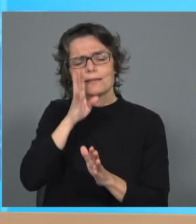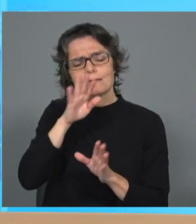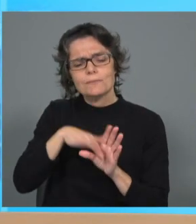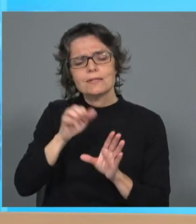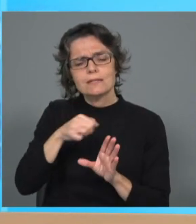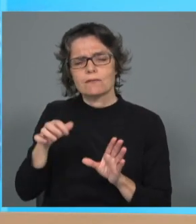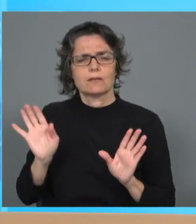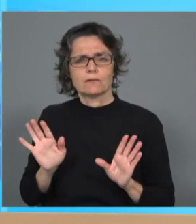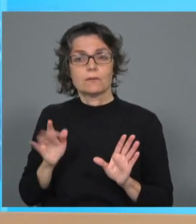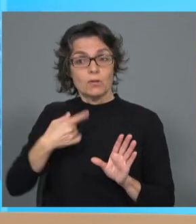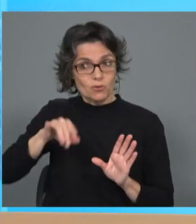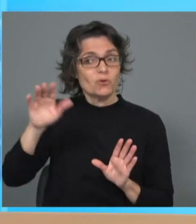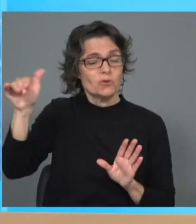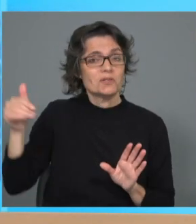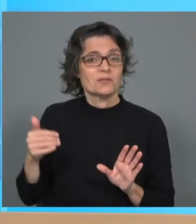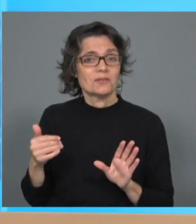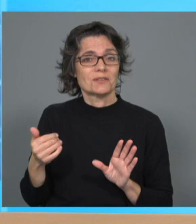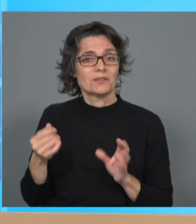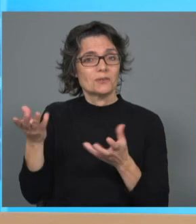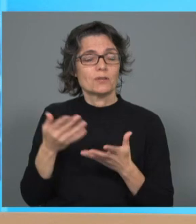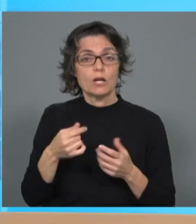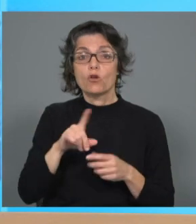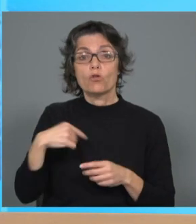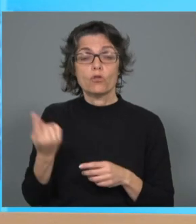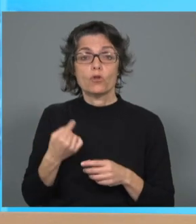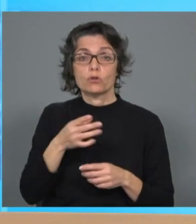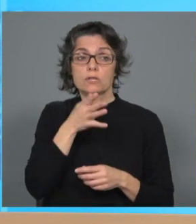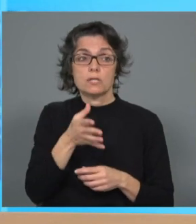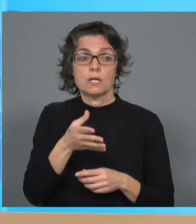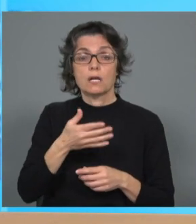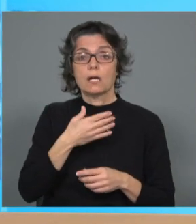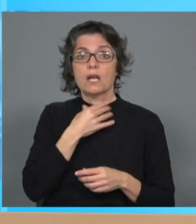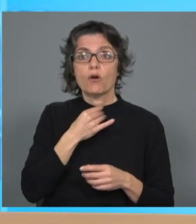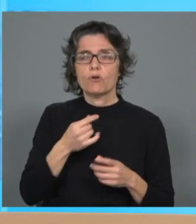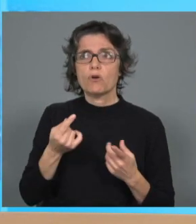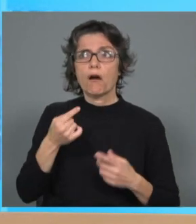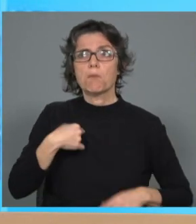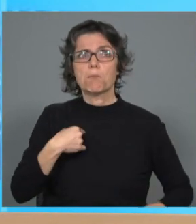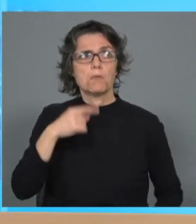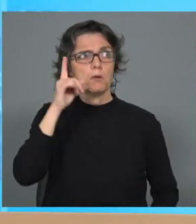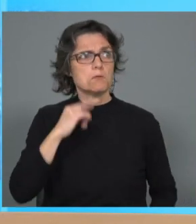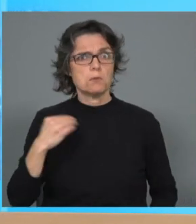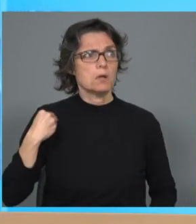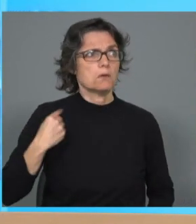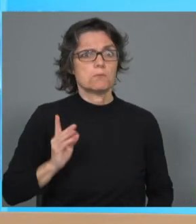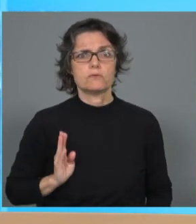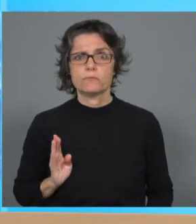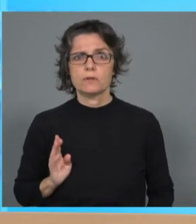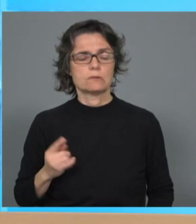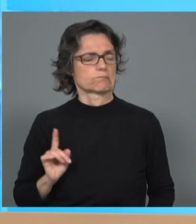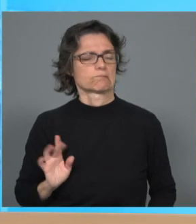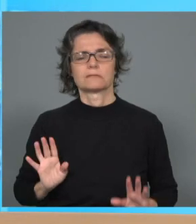correr o risco de chegar a agosto e alguém dizer: eu não sabia que isto estava a acontecer, eu não sabia que isto era para